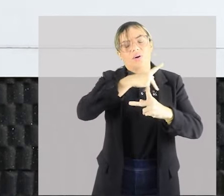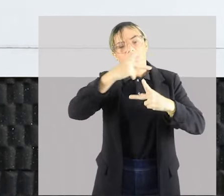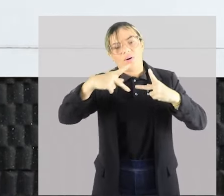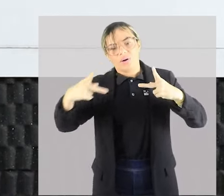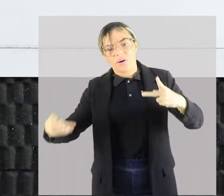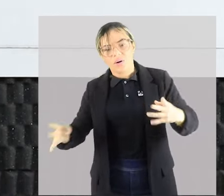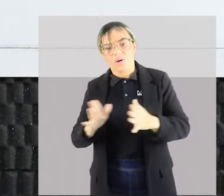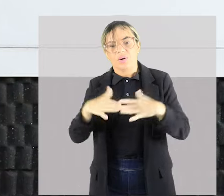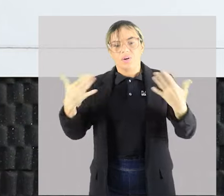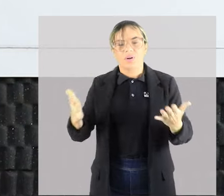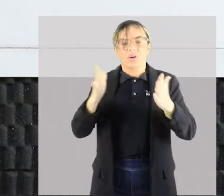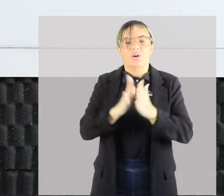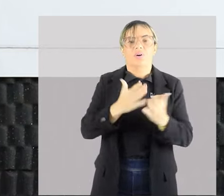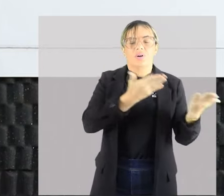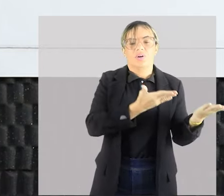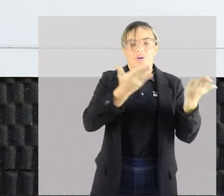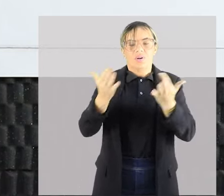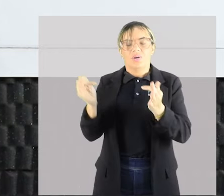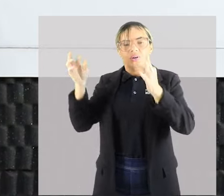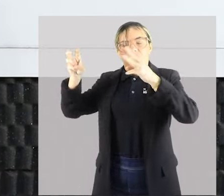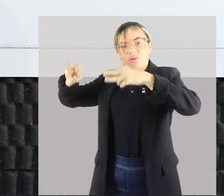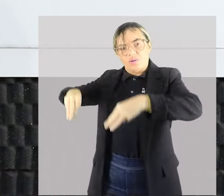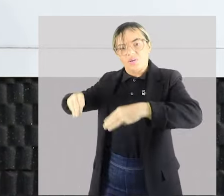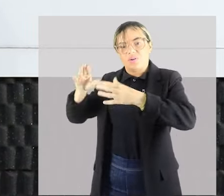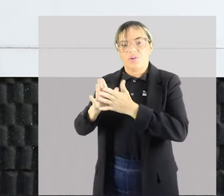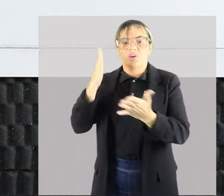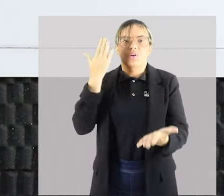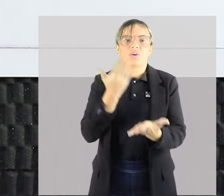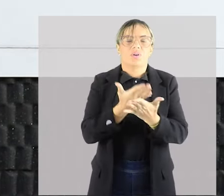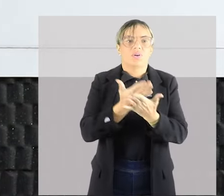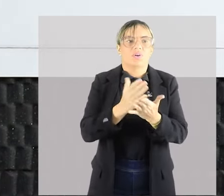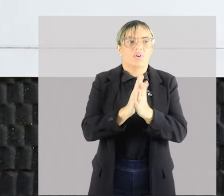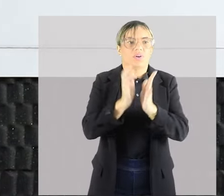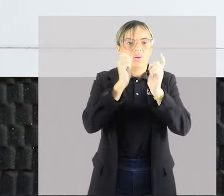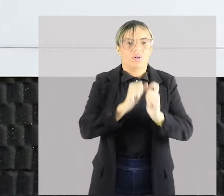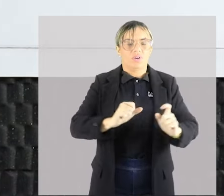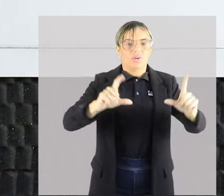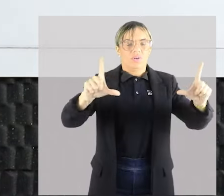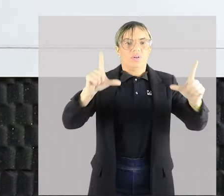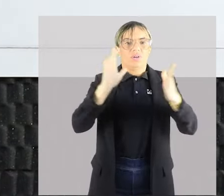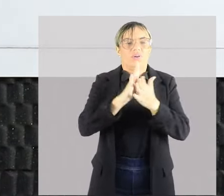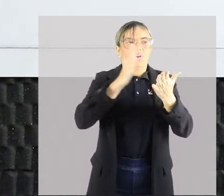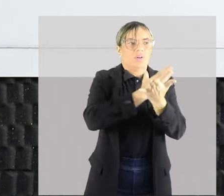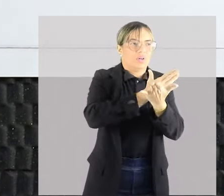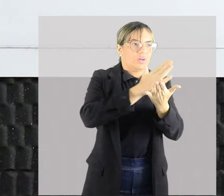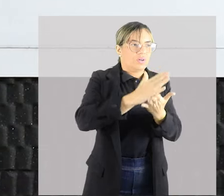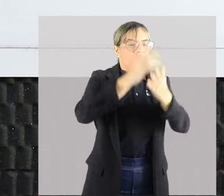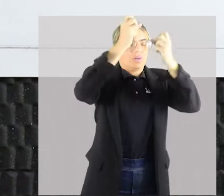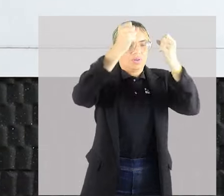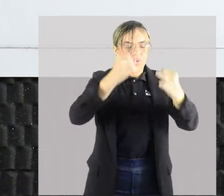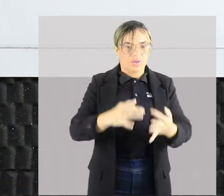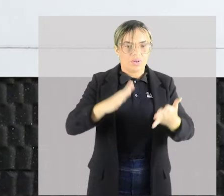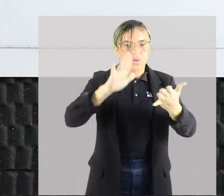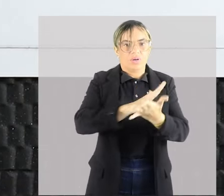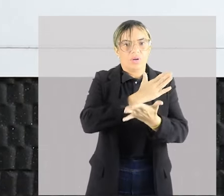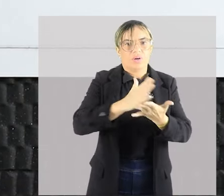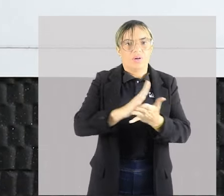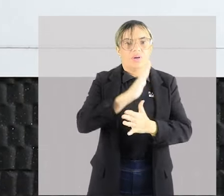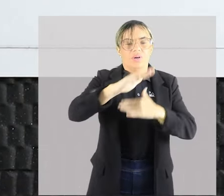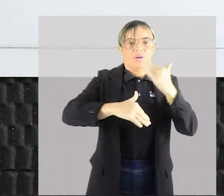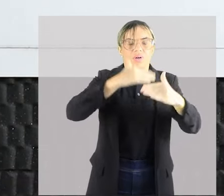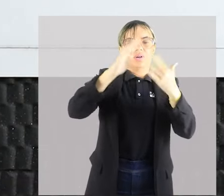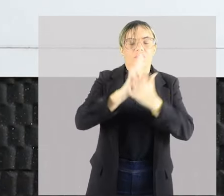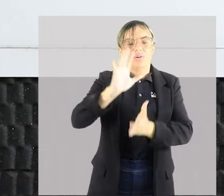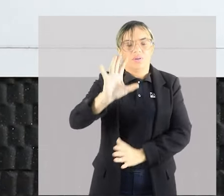você a ficar aqui comigo até o fim dessa aula vem aqui então pro quadro comigo pra gente começar a falar sobre alguns processos que